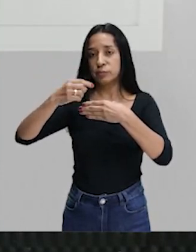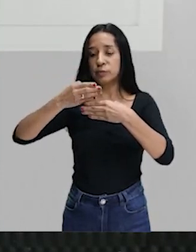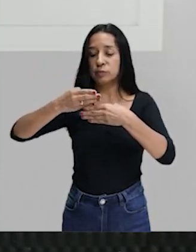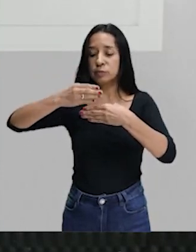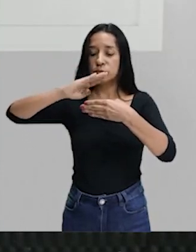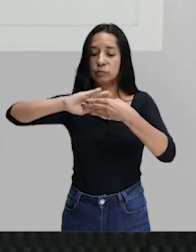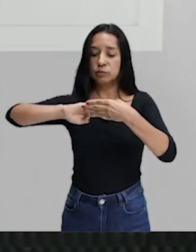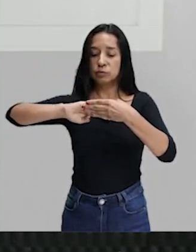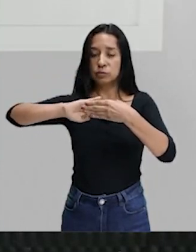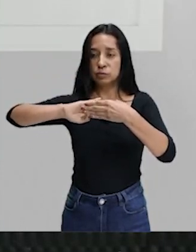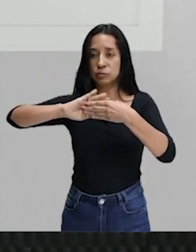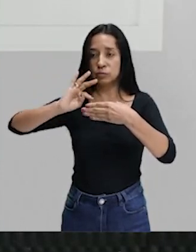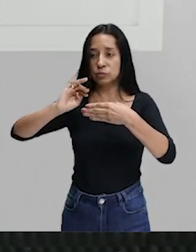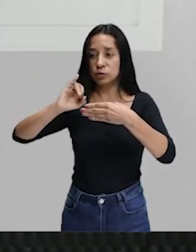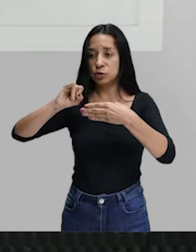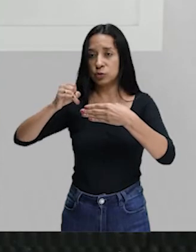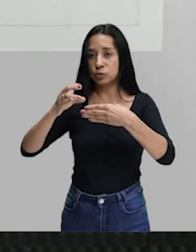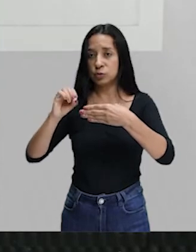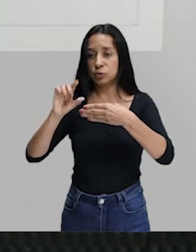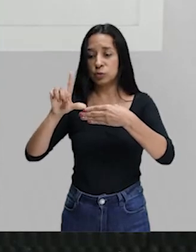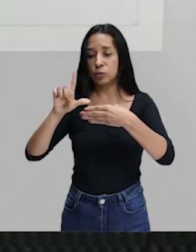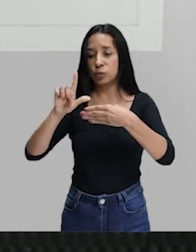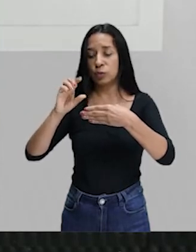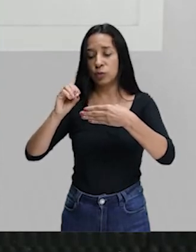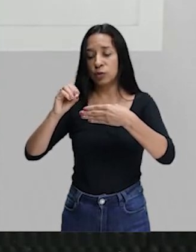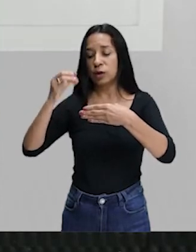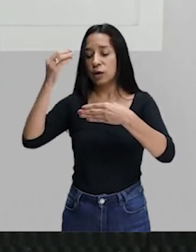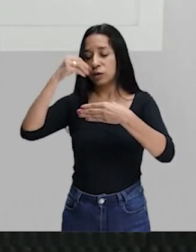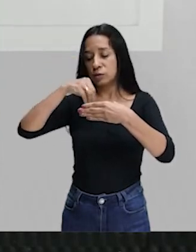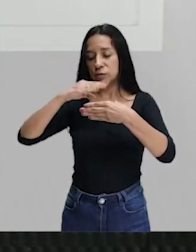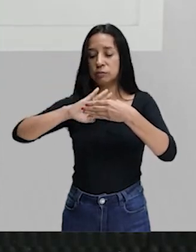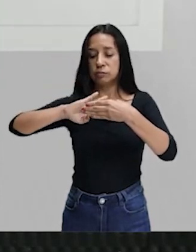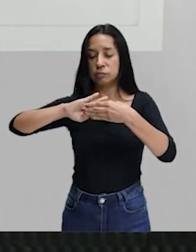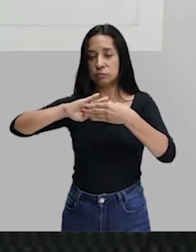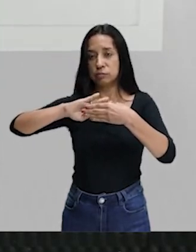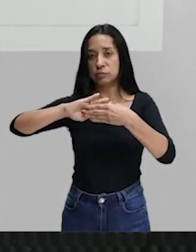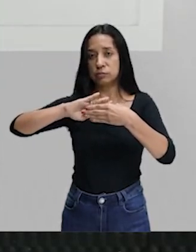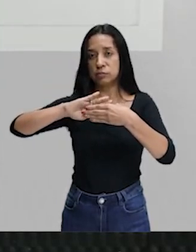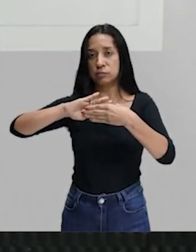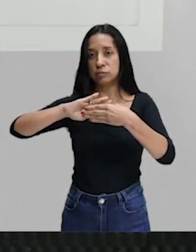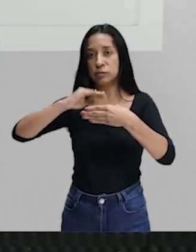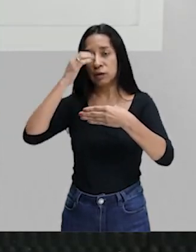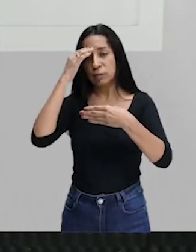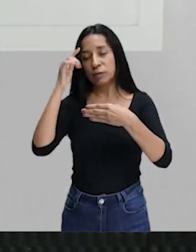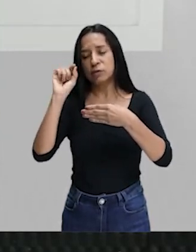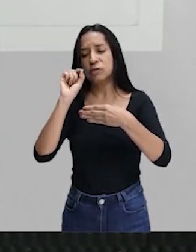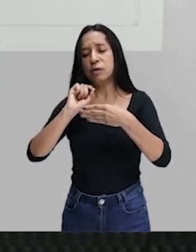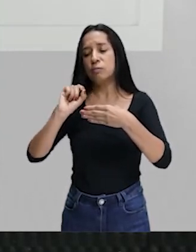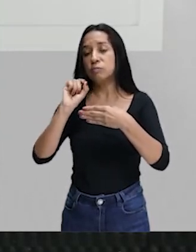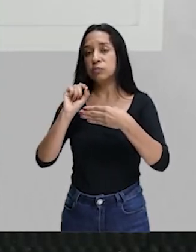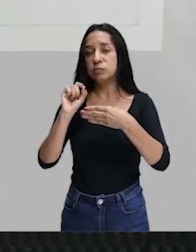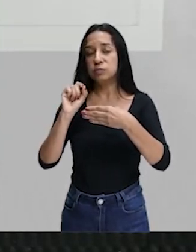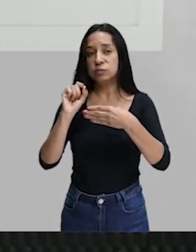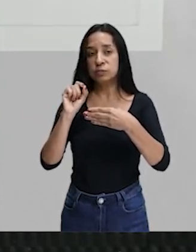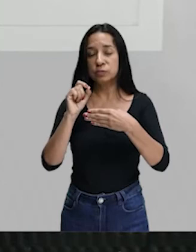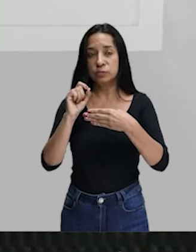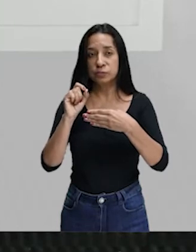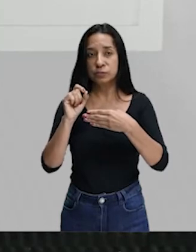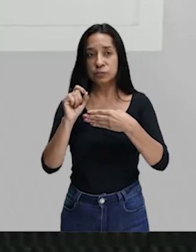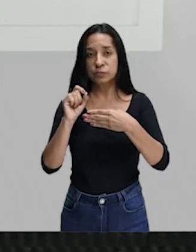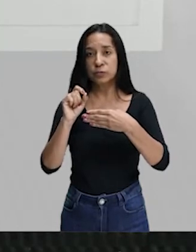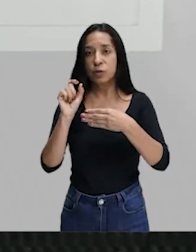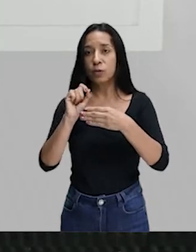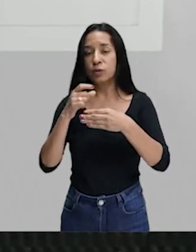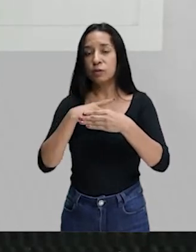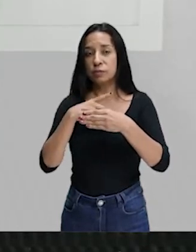está no ambiente interno, ok? Então vamos imaginar isso. Então o que é que